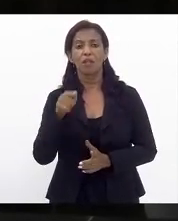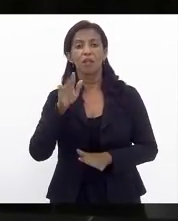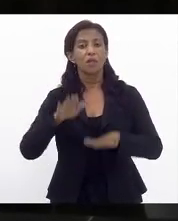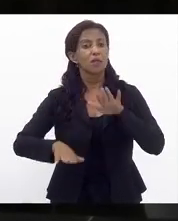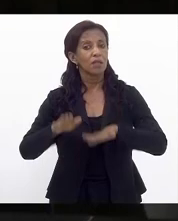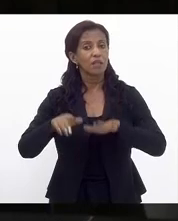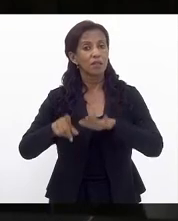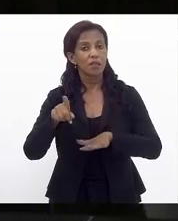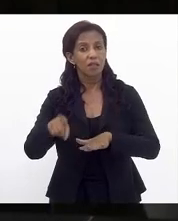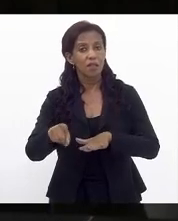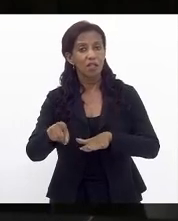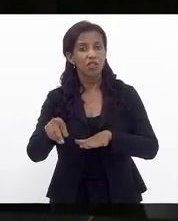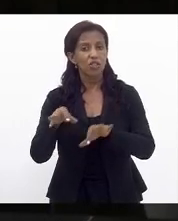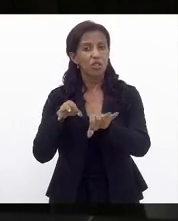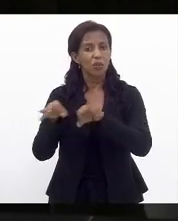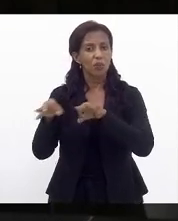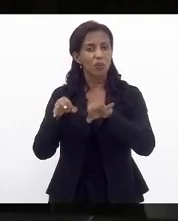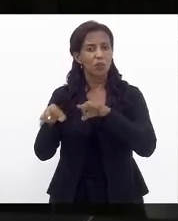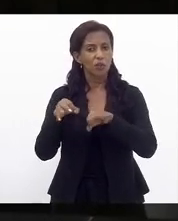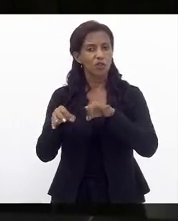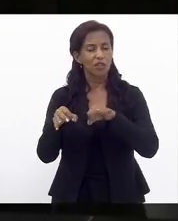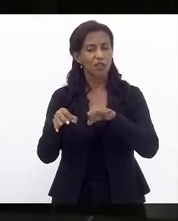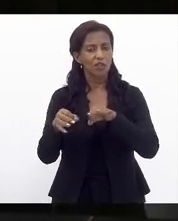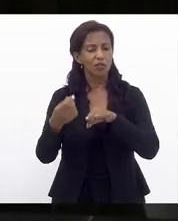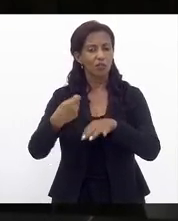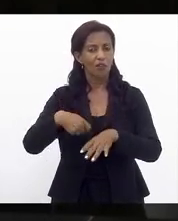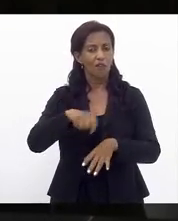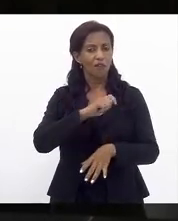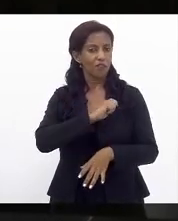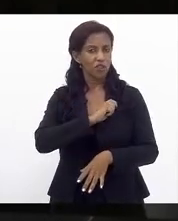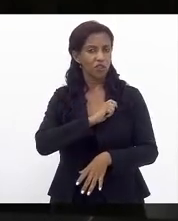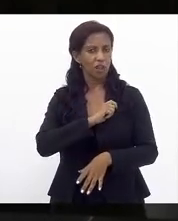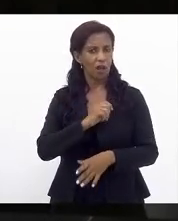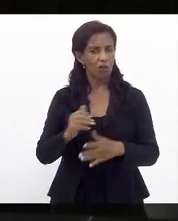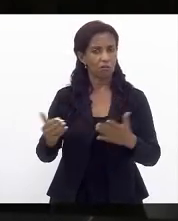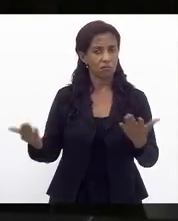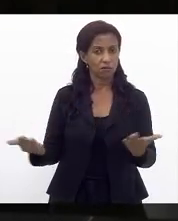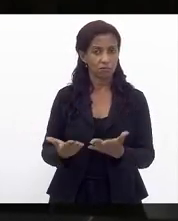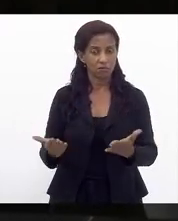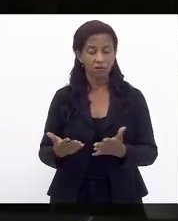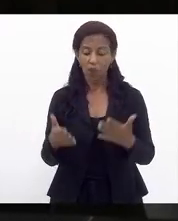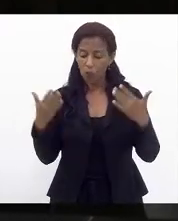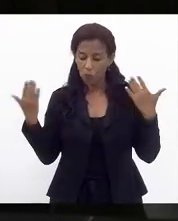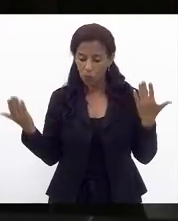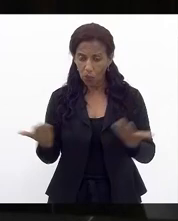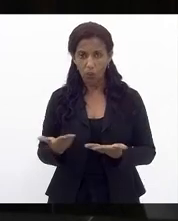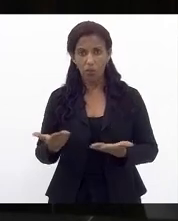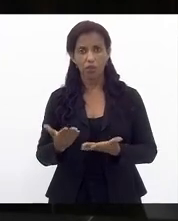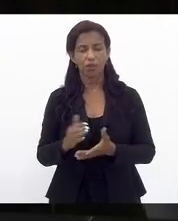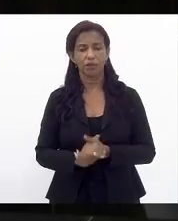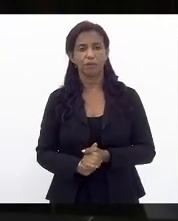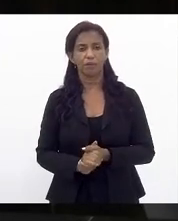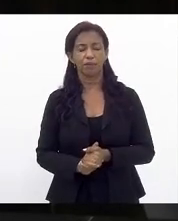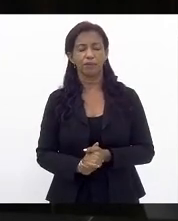que desde que previstas no plano de recuperação fiscal em vigor Então hoje nós fomos